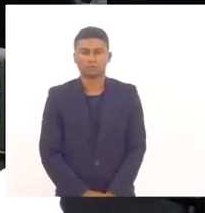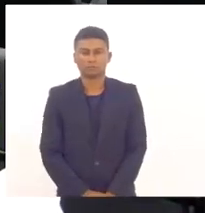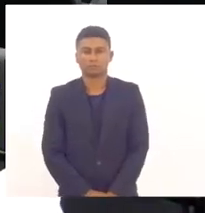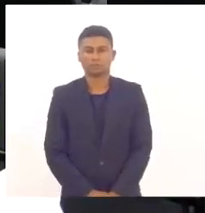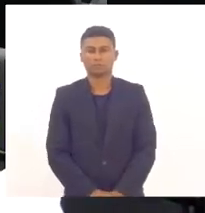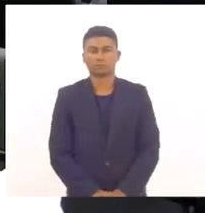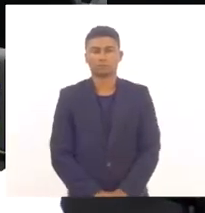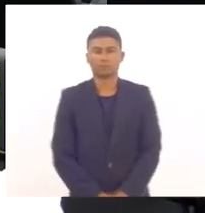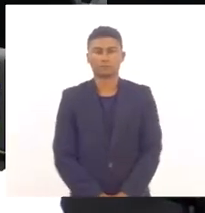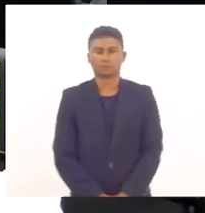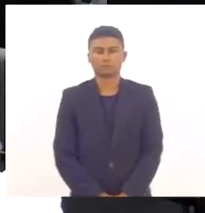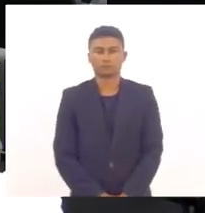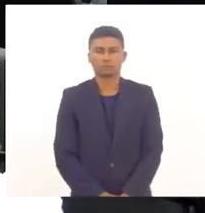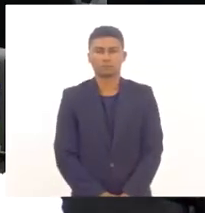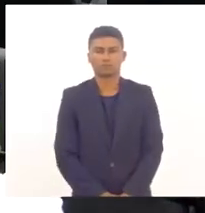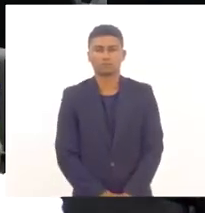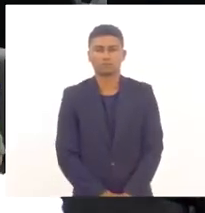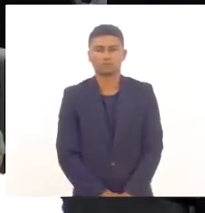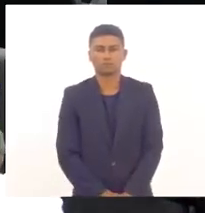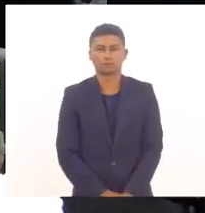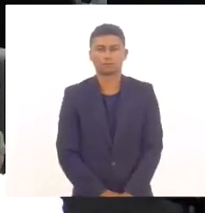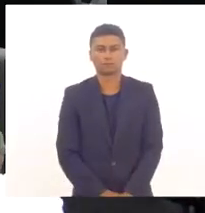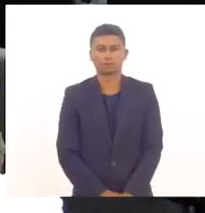Pois é.